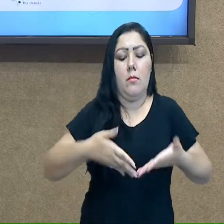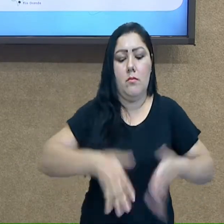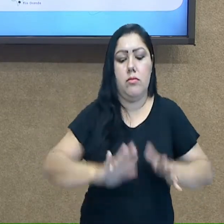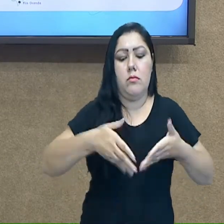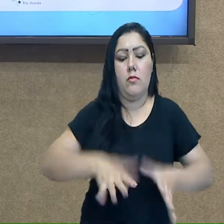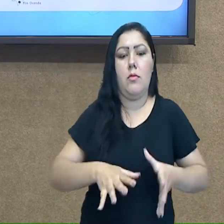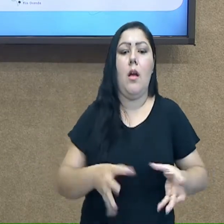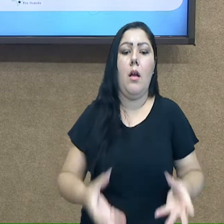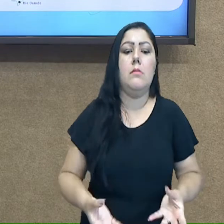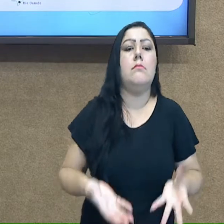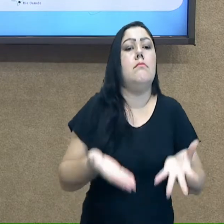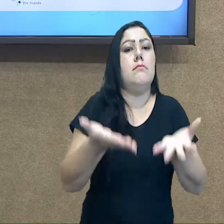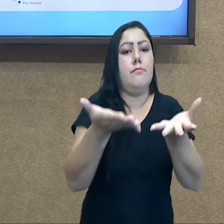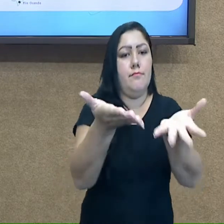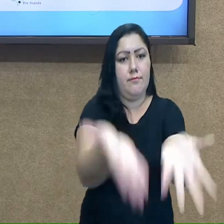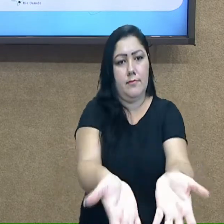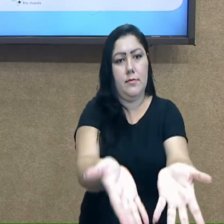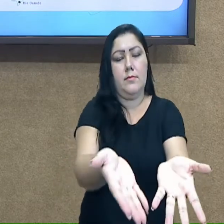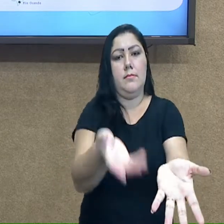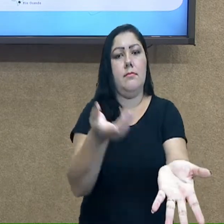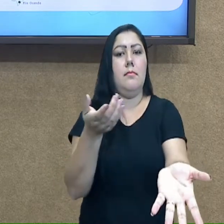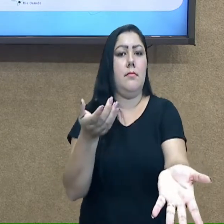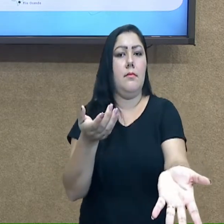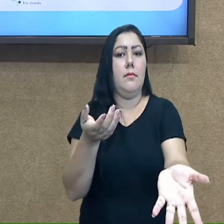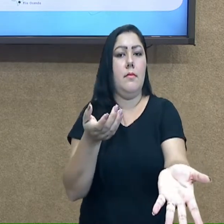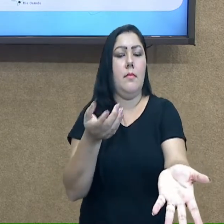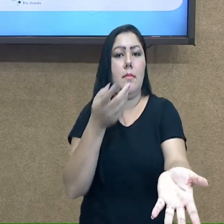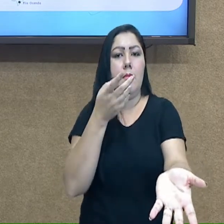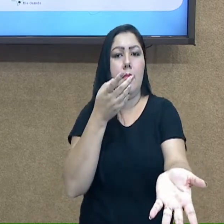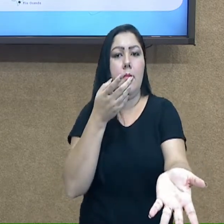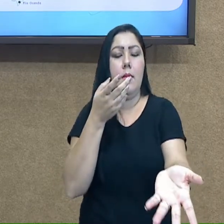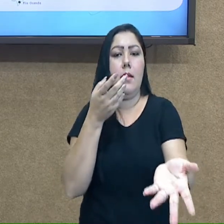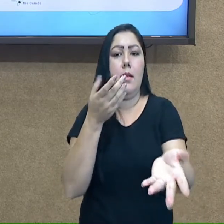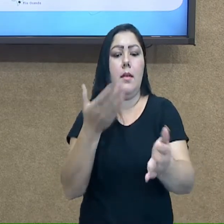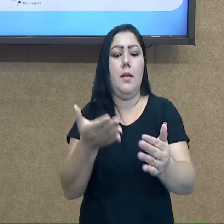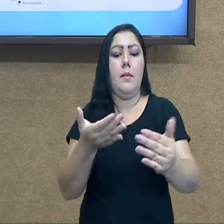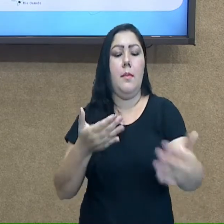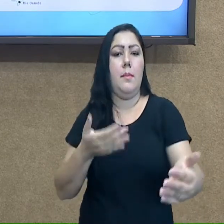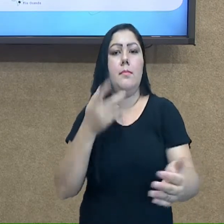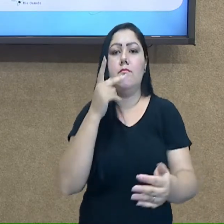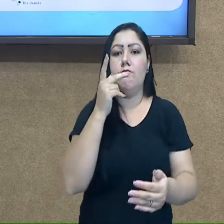pagando esses trabalhadores que trabalhavam no cuidado do gado.